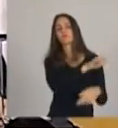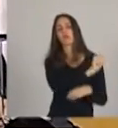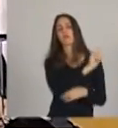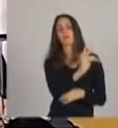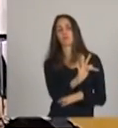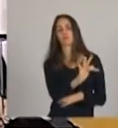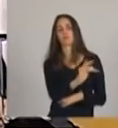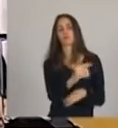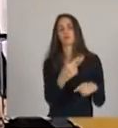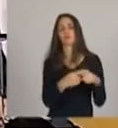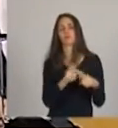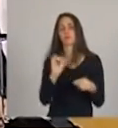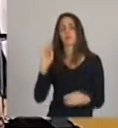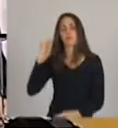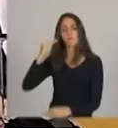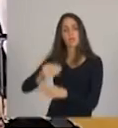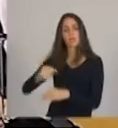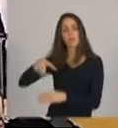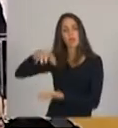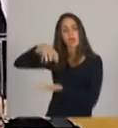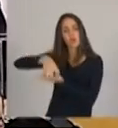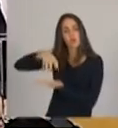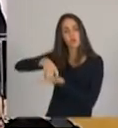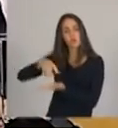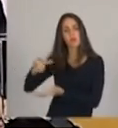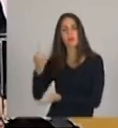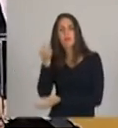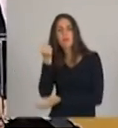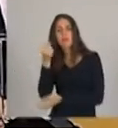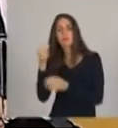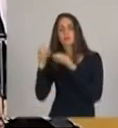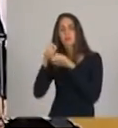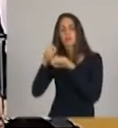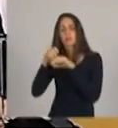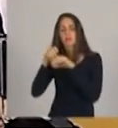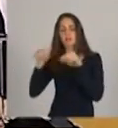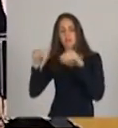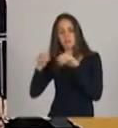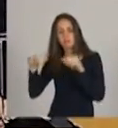expectativa de portas fechadas para o povo e escancaradas